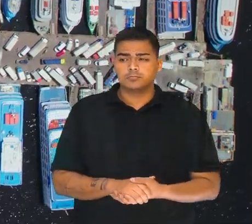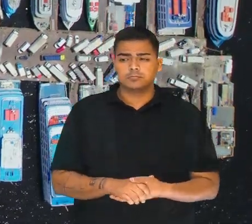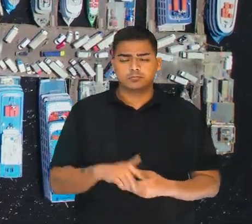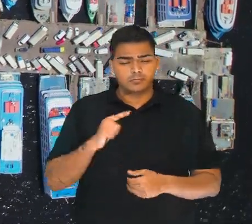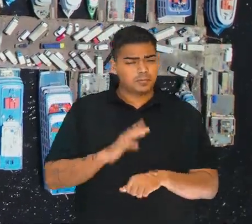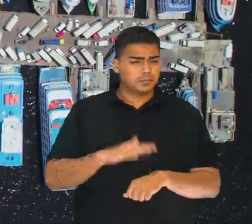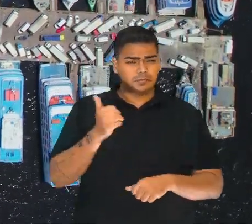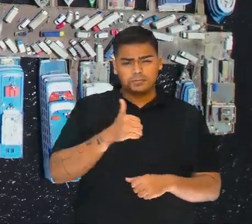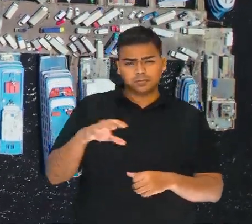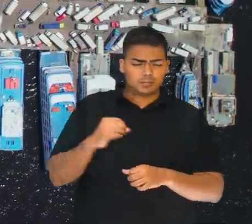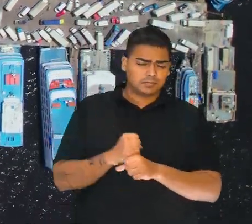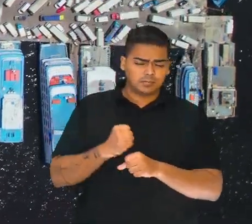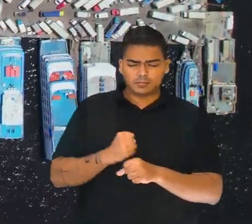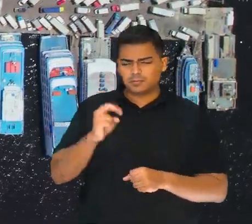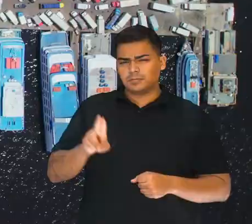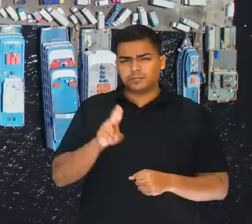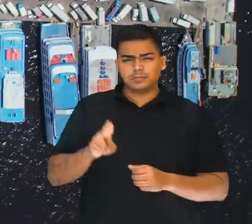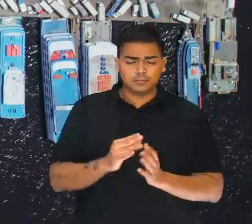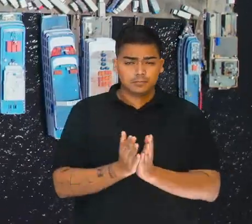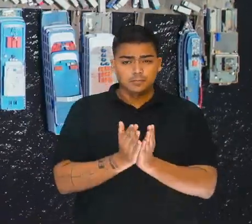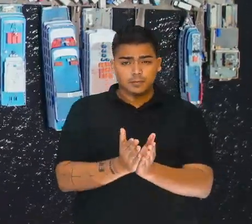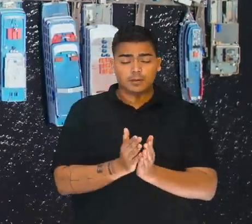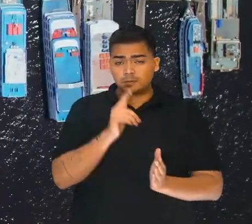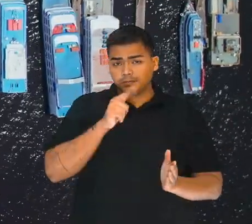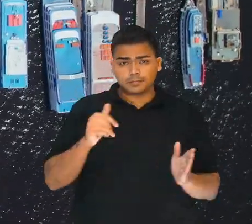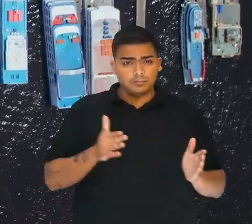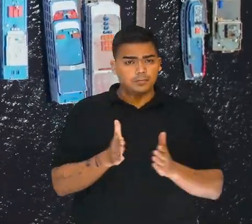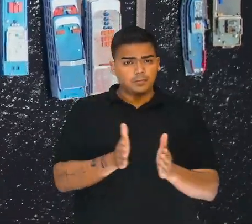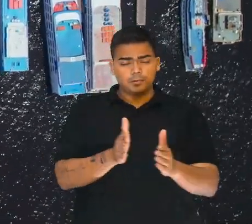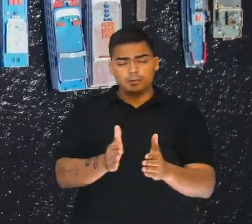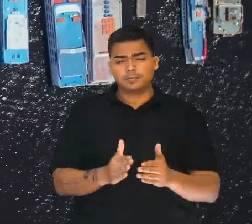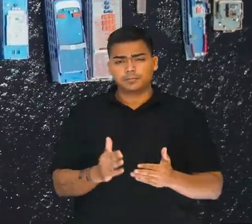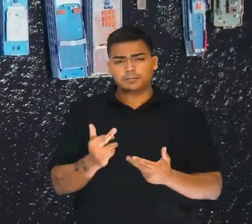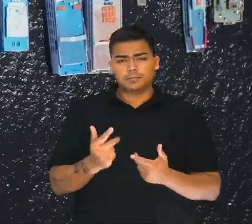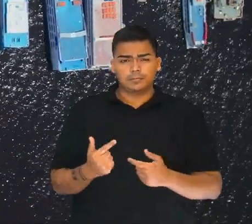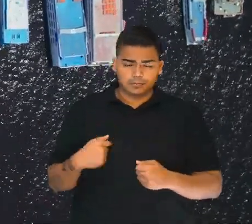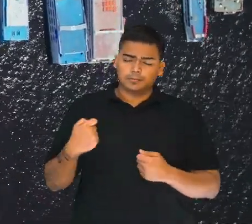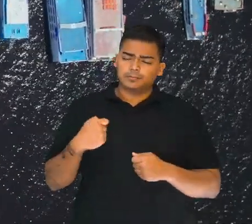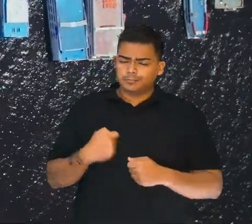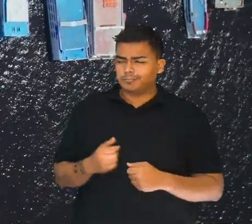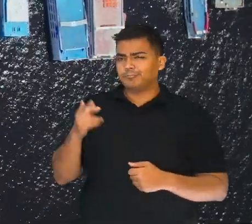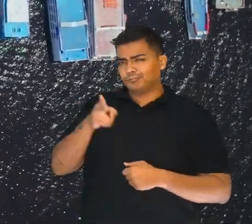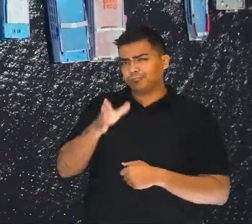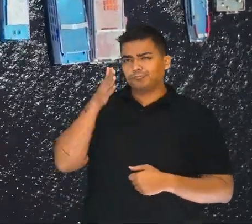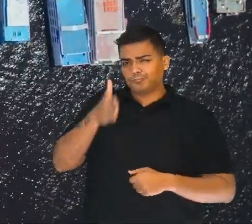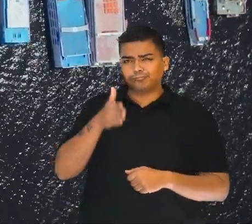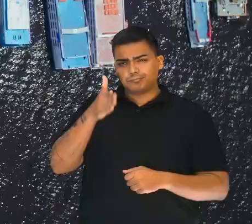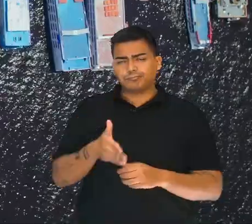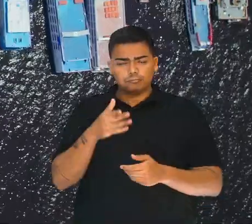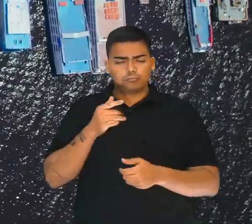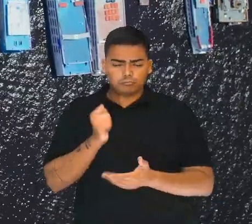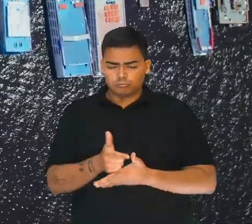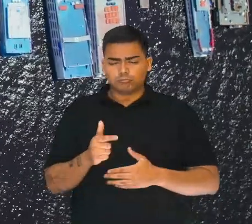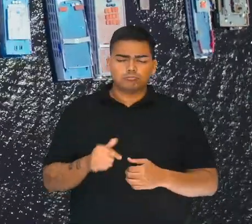A gente está há mais de 100 anos utilizando um transporte fluvial da mesma forma, ou seja, eu tenho que ir lá no bar comprar passagem, eu tenho que ir lá no porto comprar